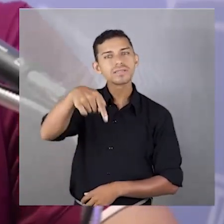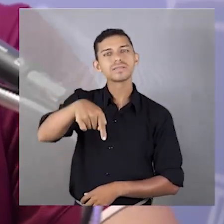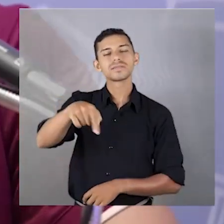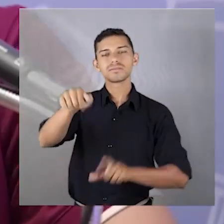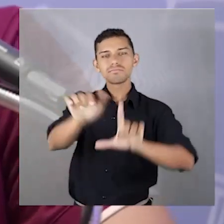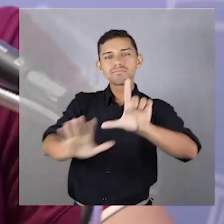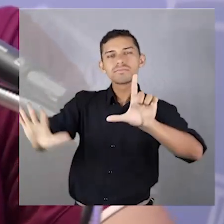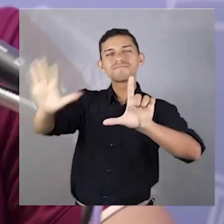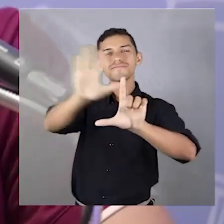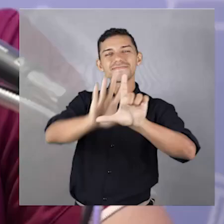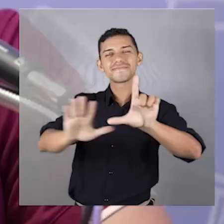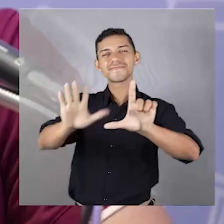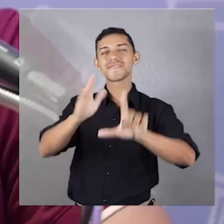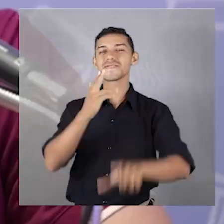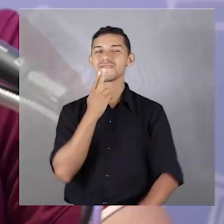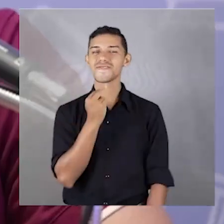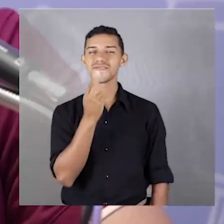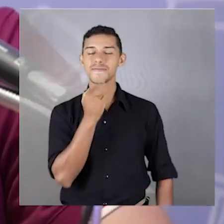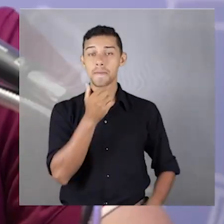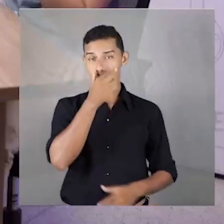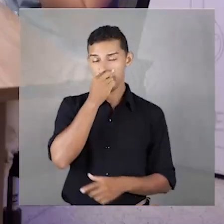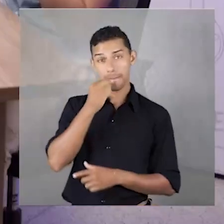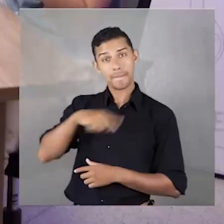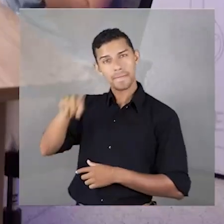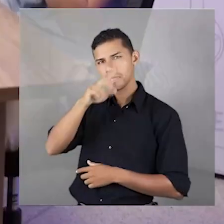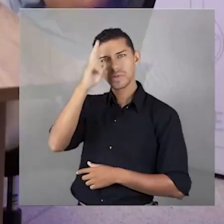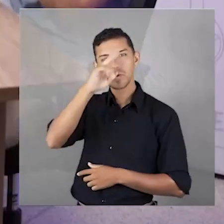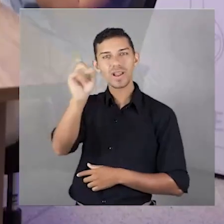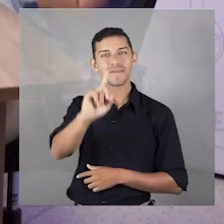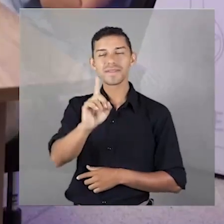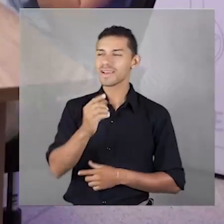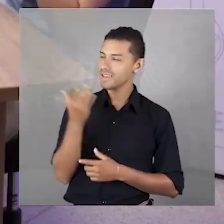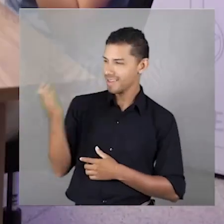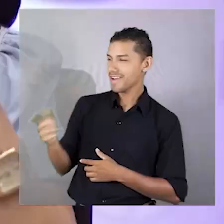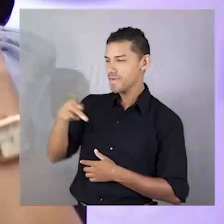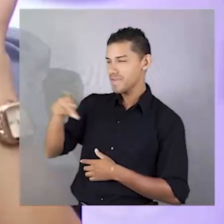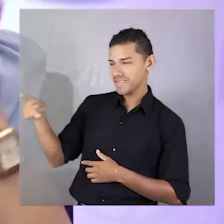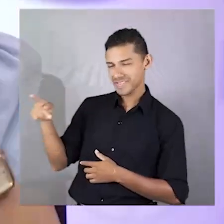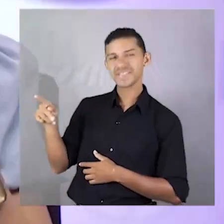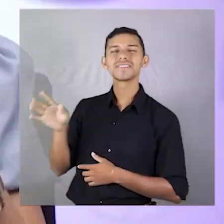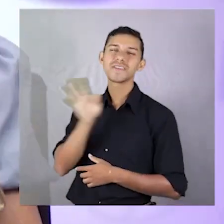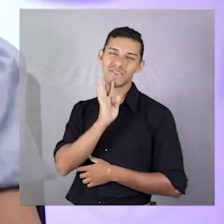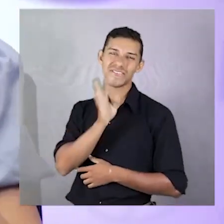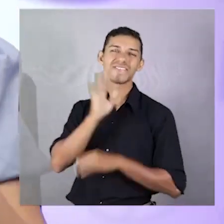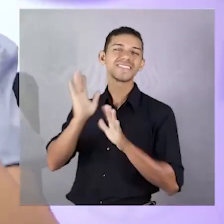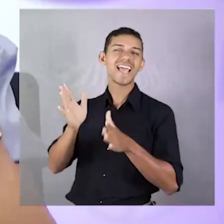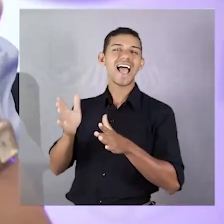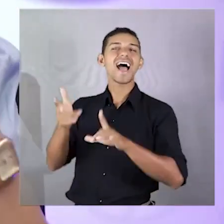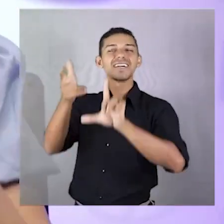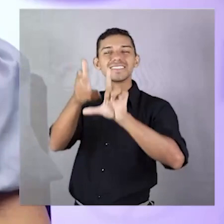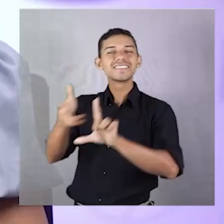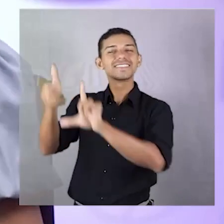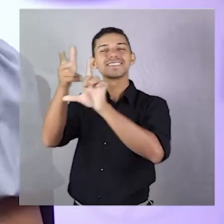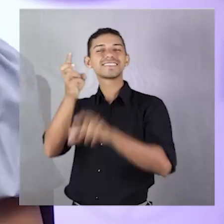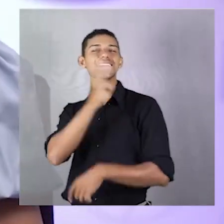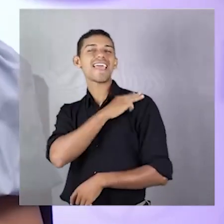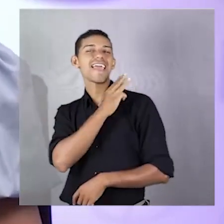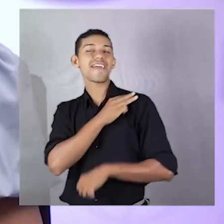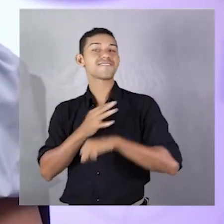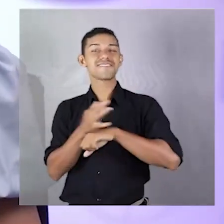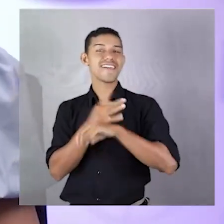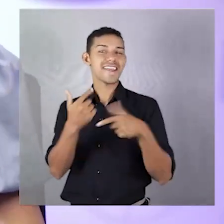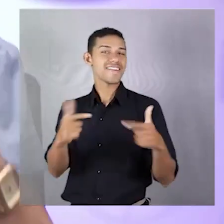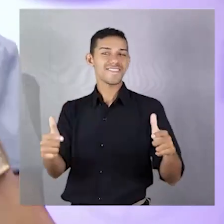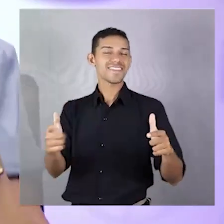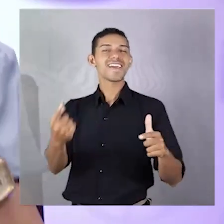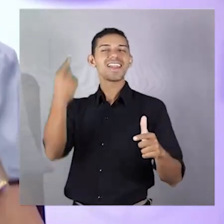nas plataformas do Gonçalves Dias. Quem não está lembrando, pessoal, eu e o professor, a gente já se conhecia, né, das lives do Terceirão no Tira